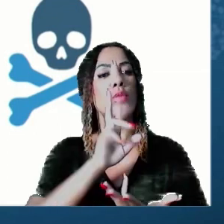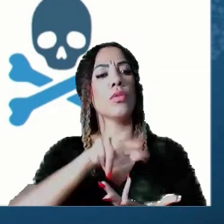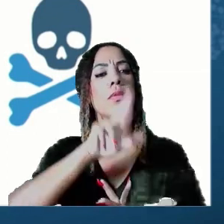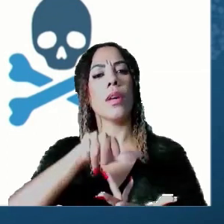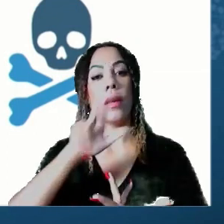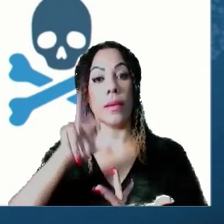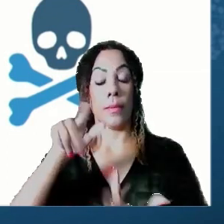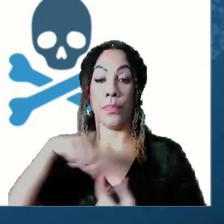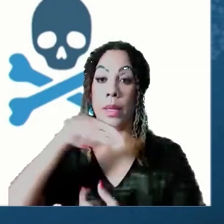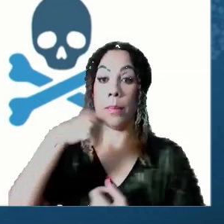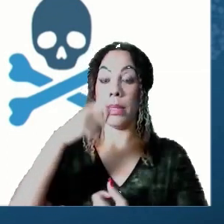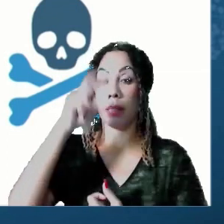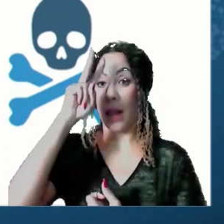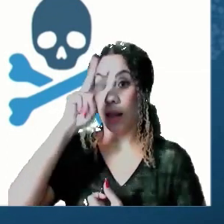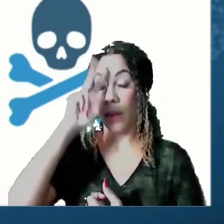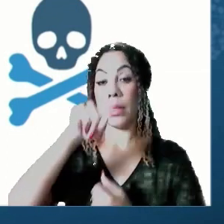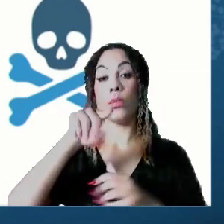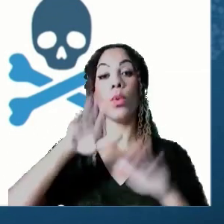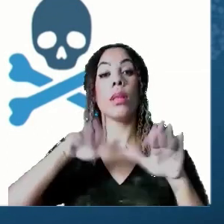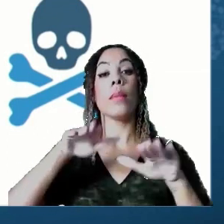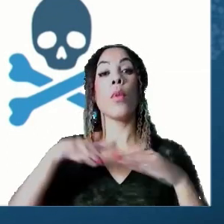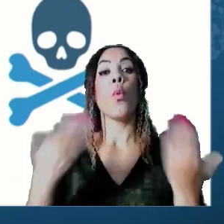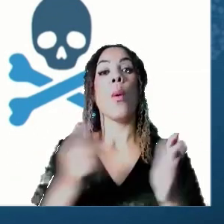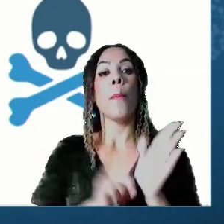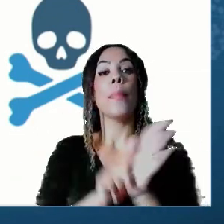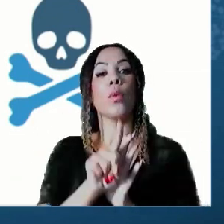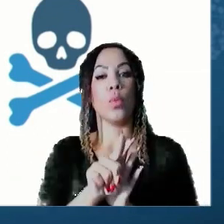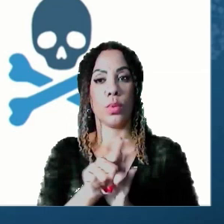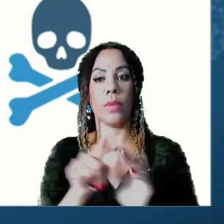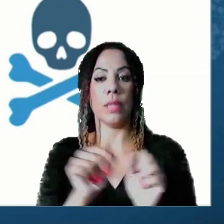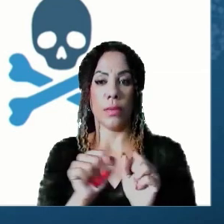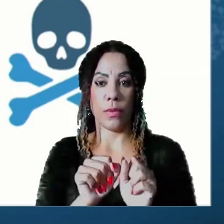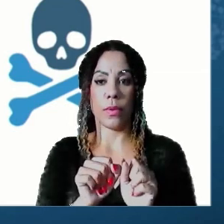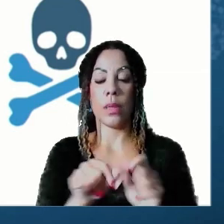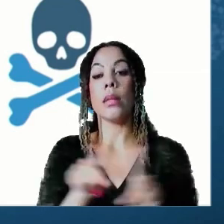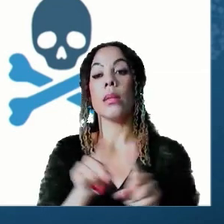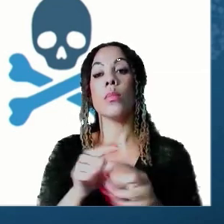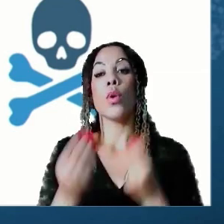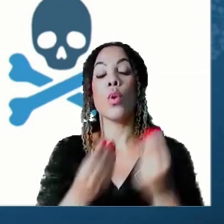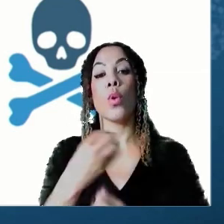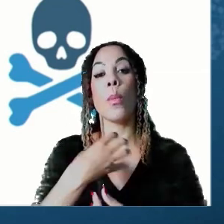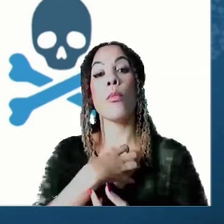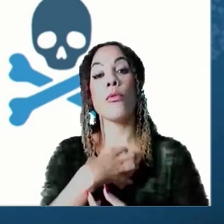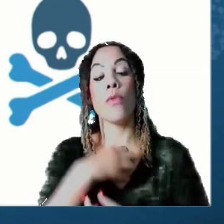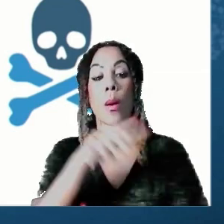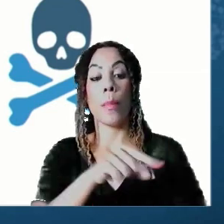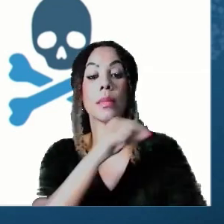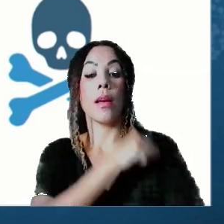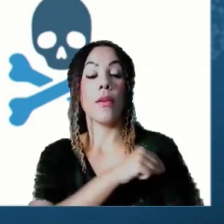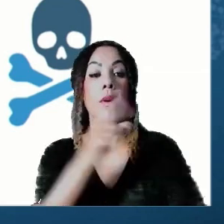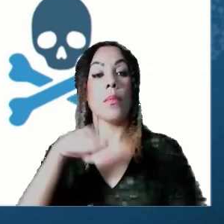que lembrar que isso depende da pergunta que for feita, tanto quanto a maneira como a vacina é encarada.